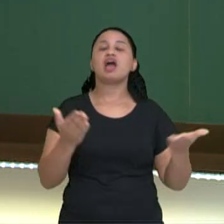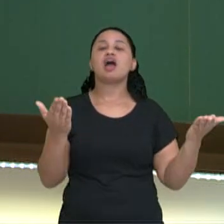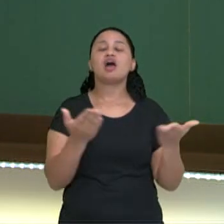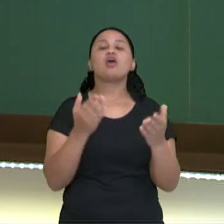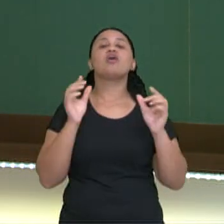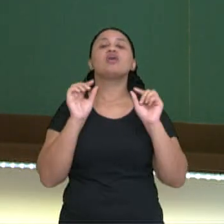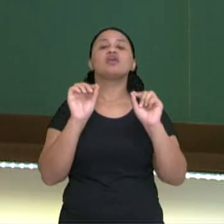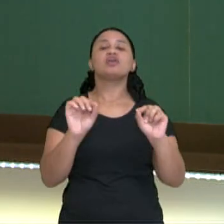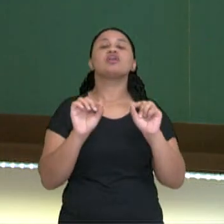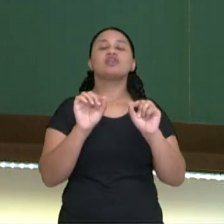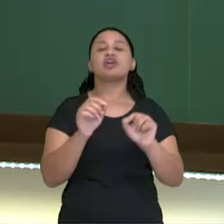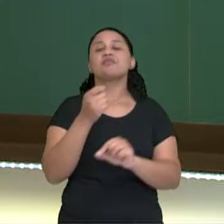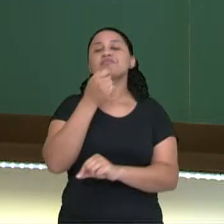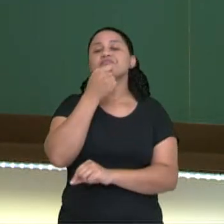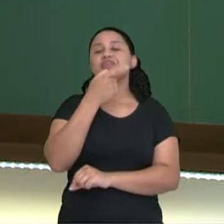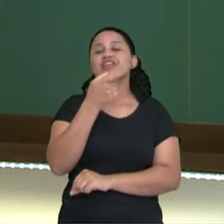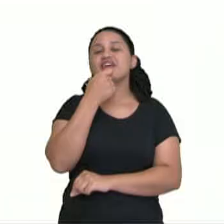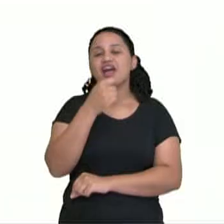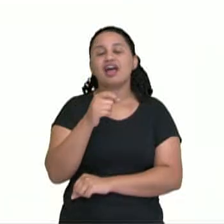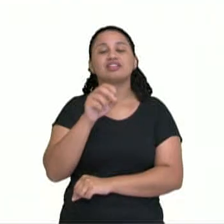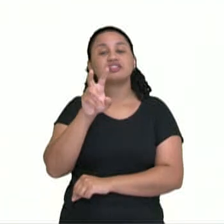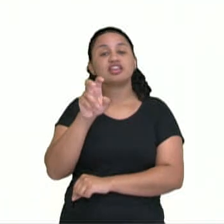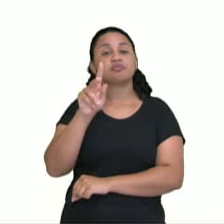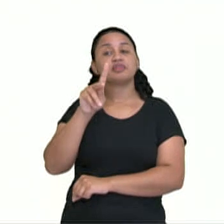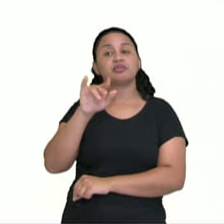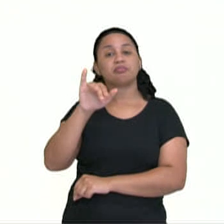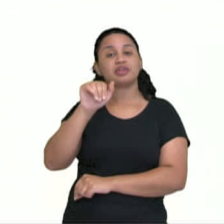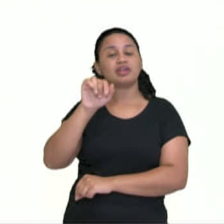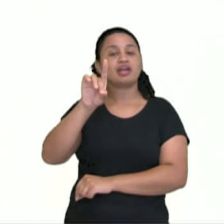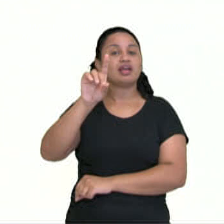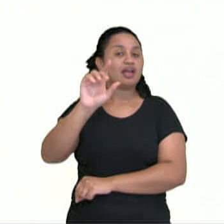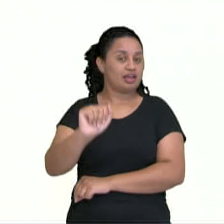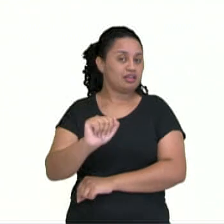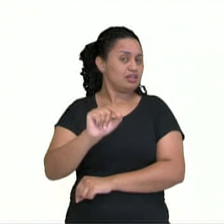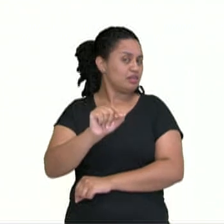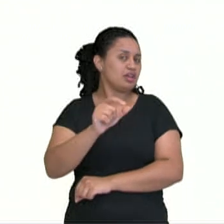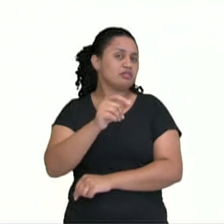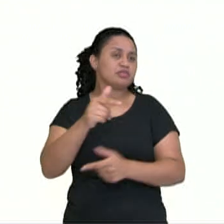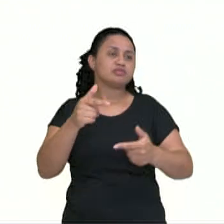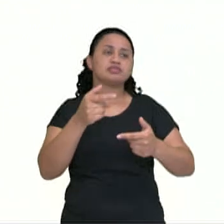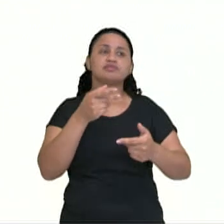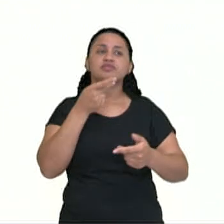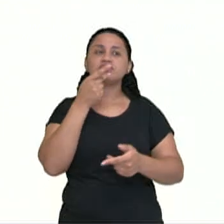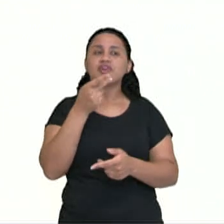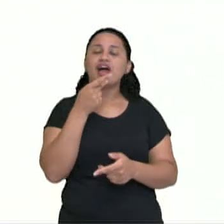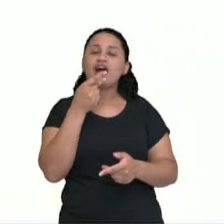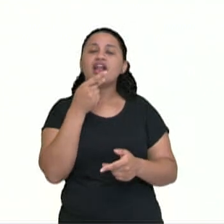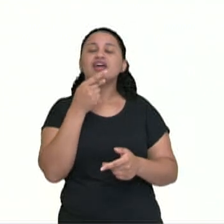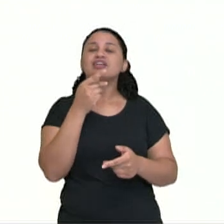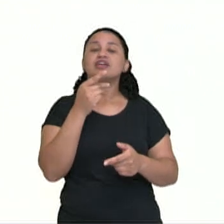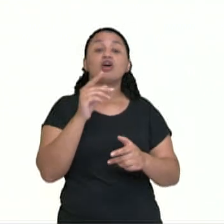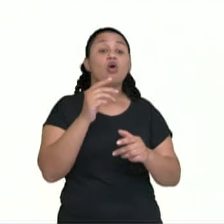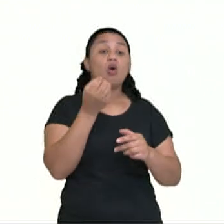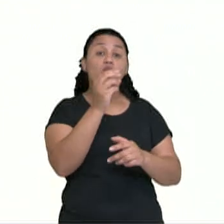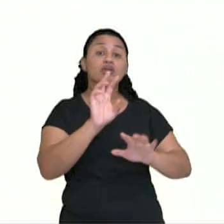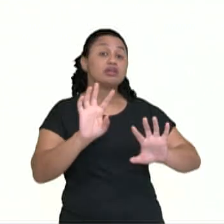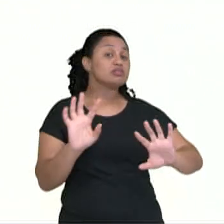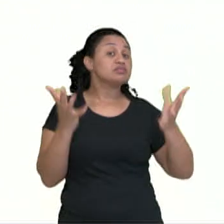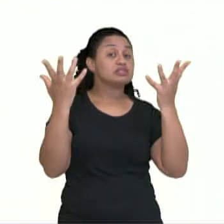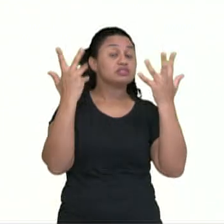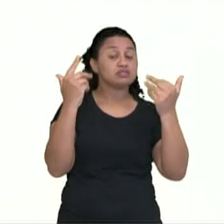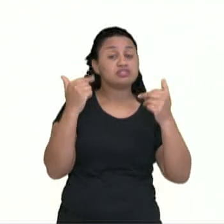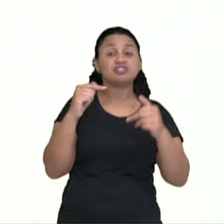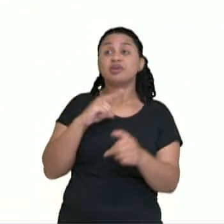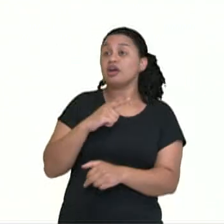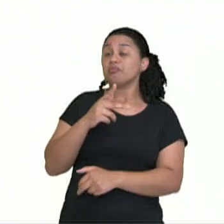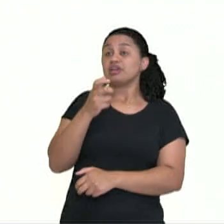pouquinho sobre a piada. Uma piada é algo que se conta ou que acontece e que tem graça. Então, pode ser alguém